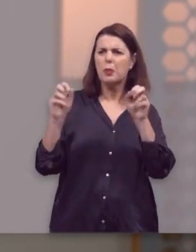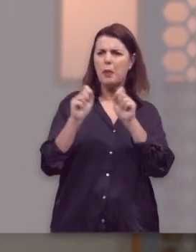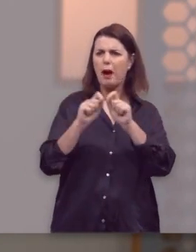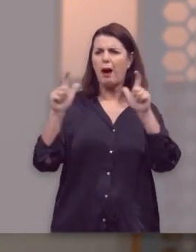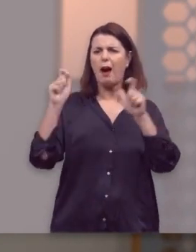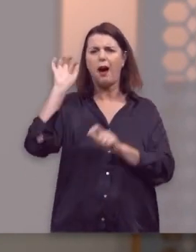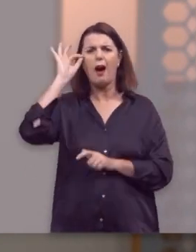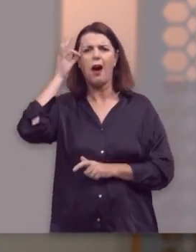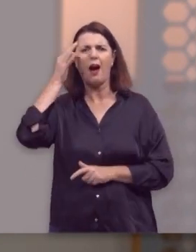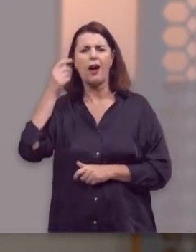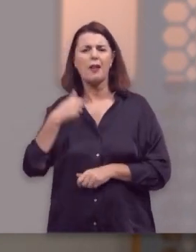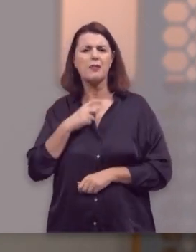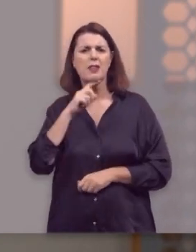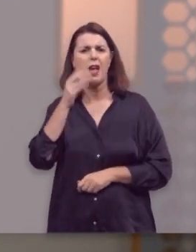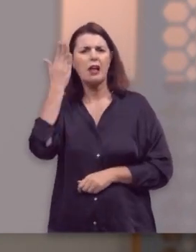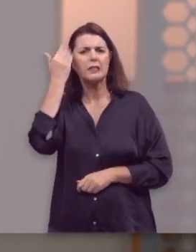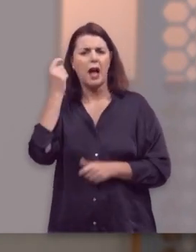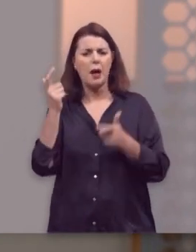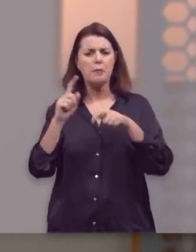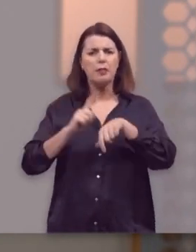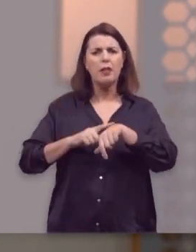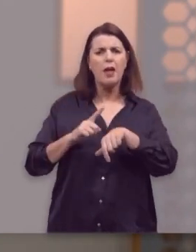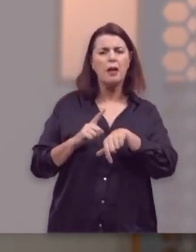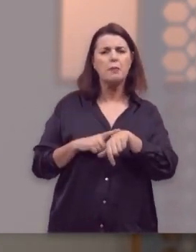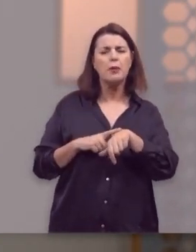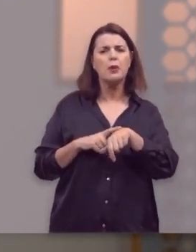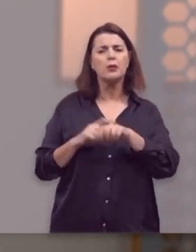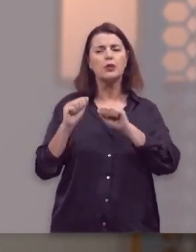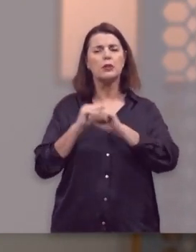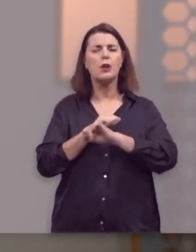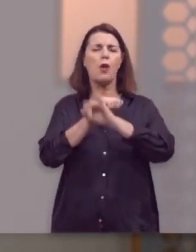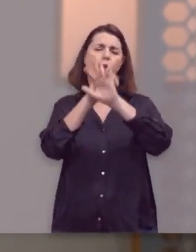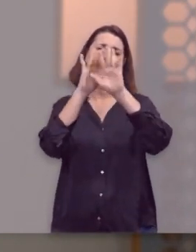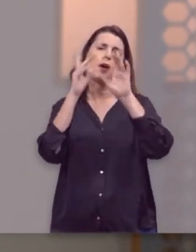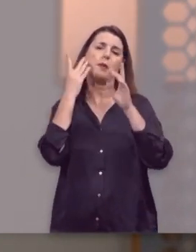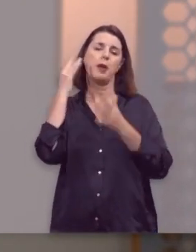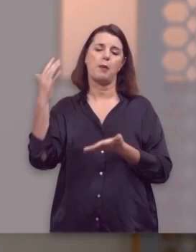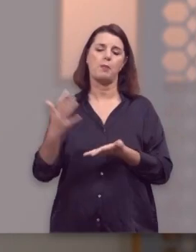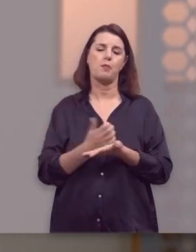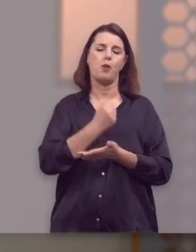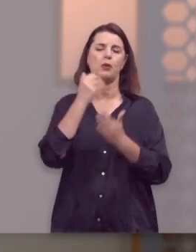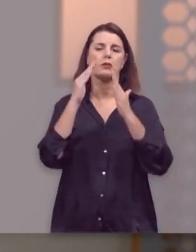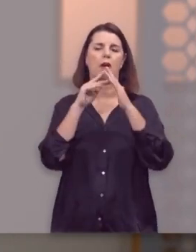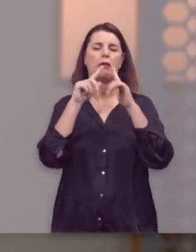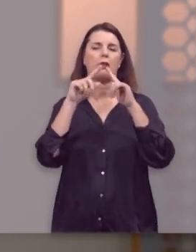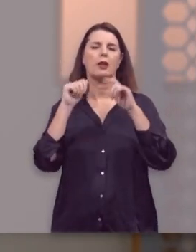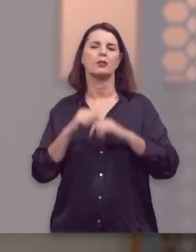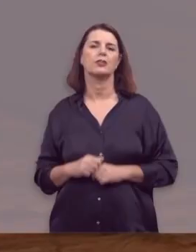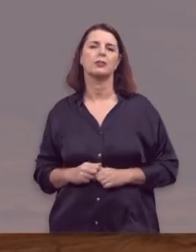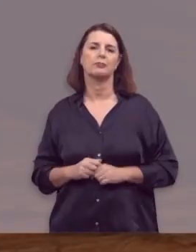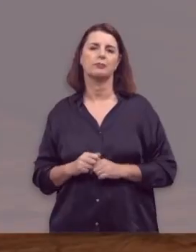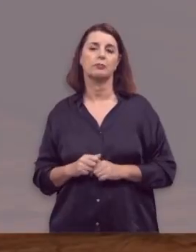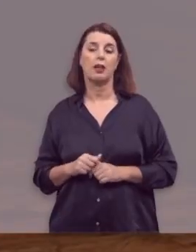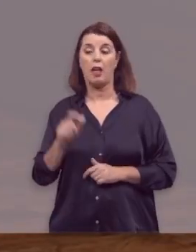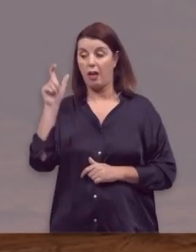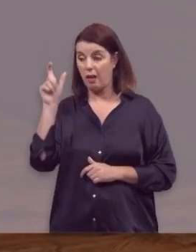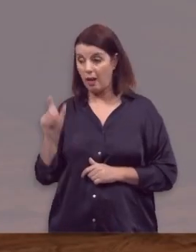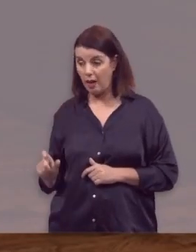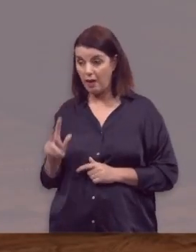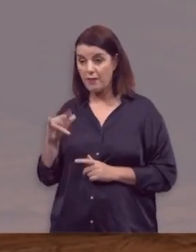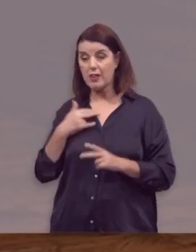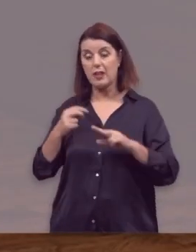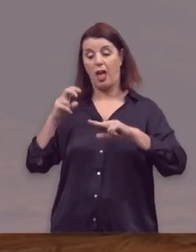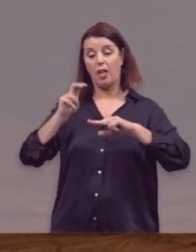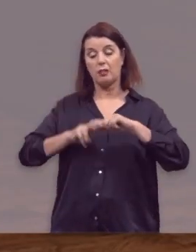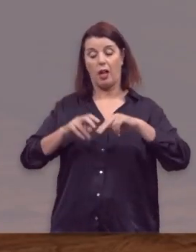repentinamente, inesperadamente, inescapavelmente, gloriosamente para buscar a sua igreja. Este é aquele que vai sentar